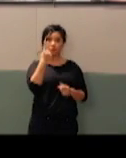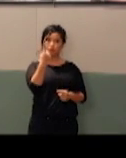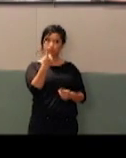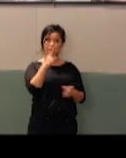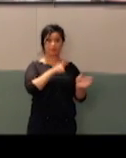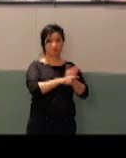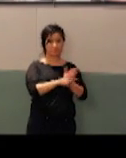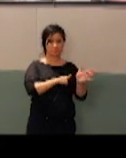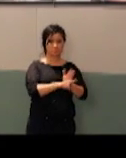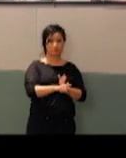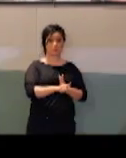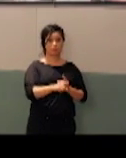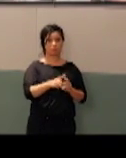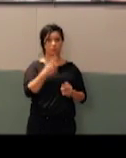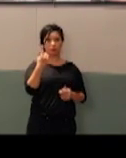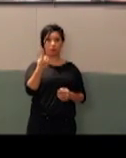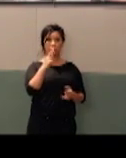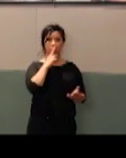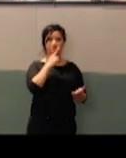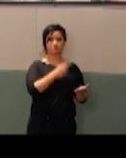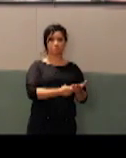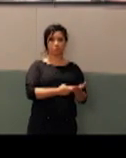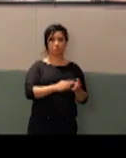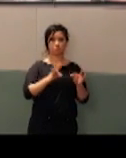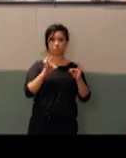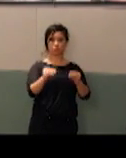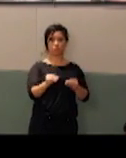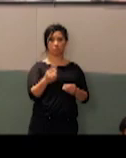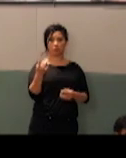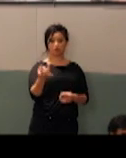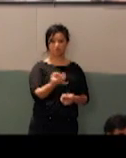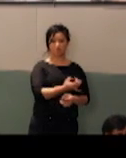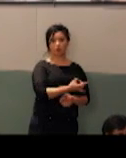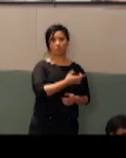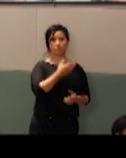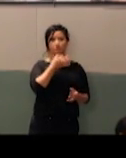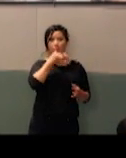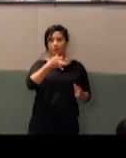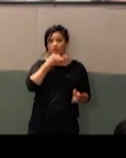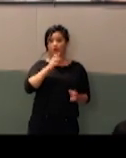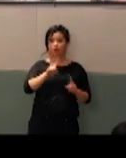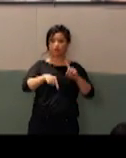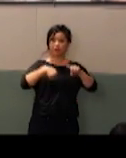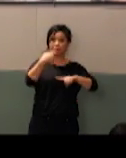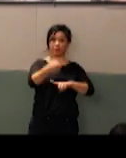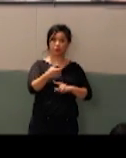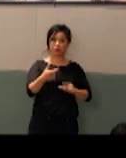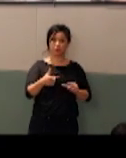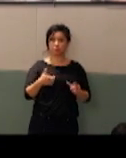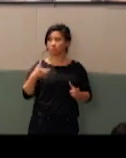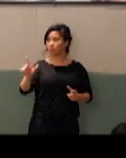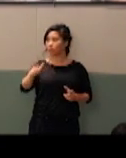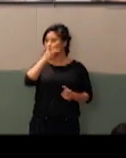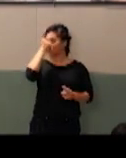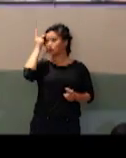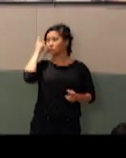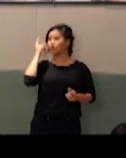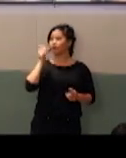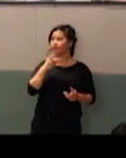um responde, os outros comentam e passa para o próximo tema. Pode ser assim? Então está definido. Então está